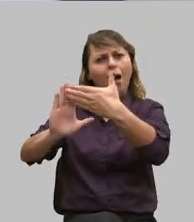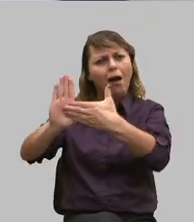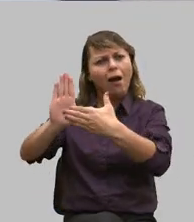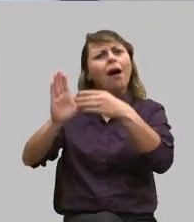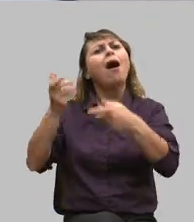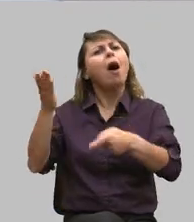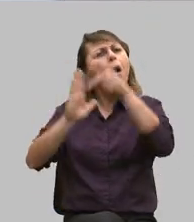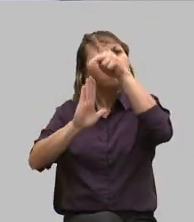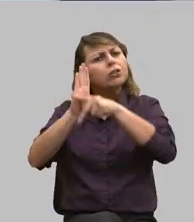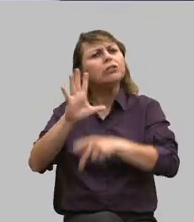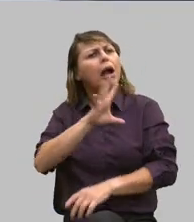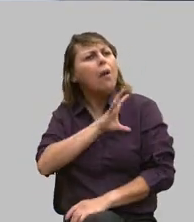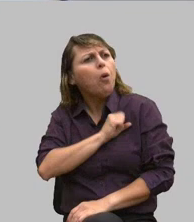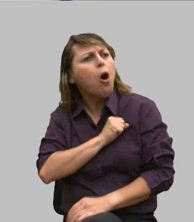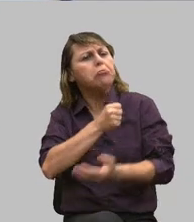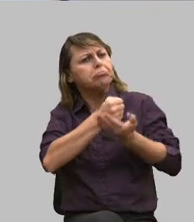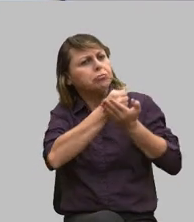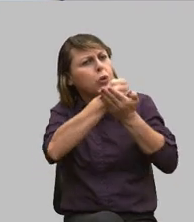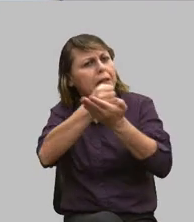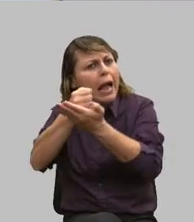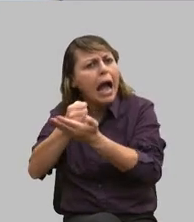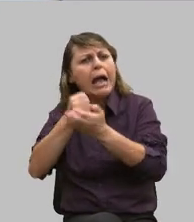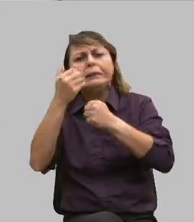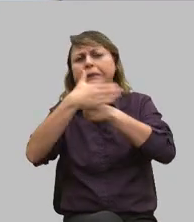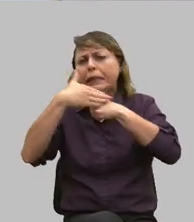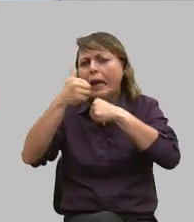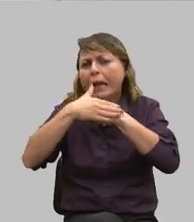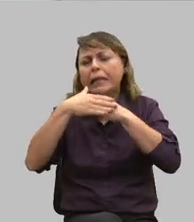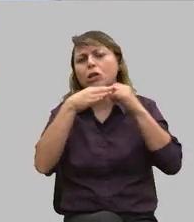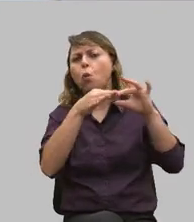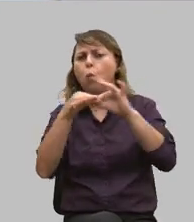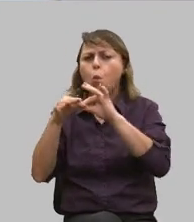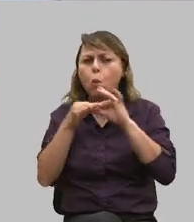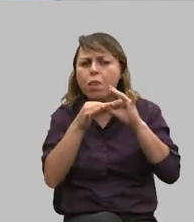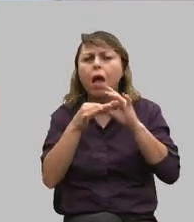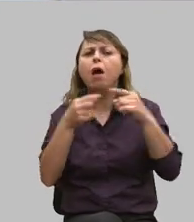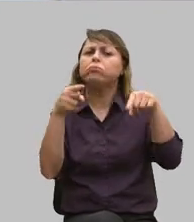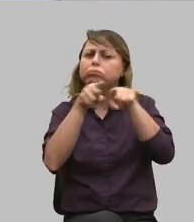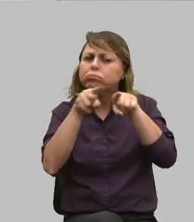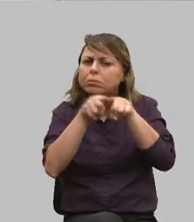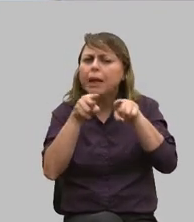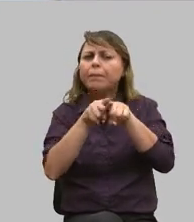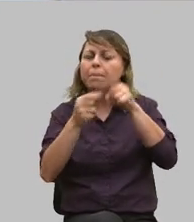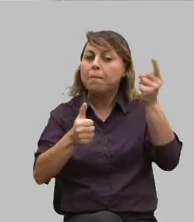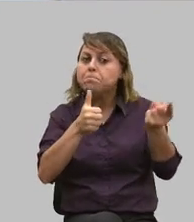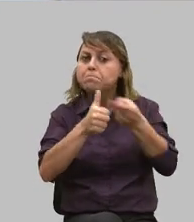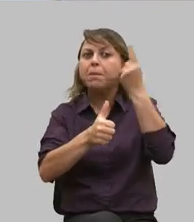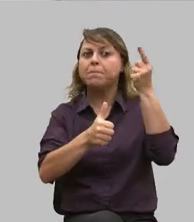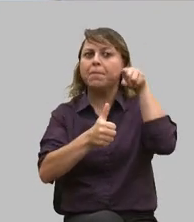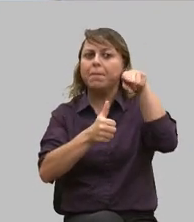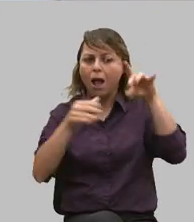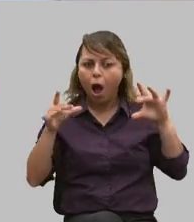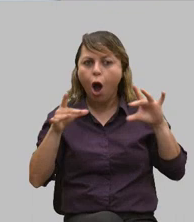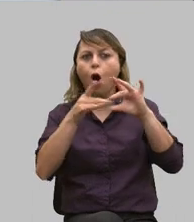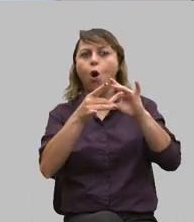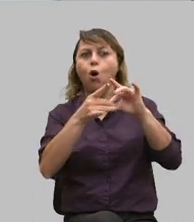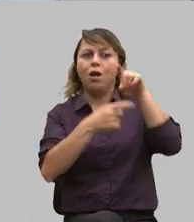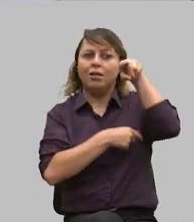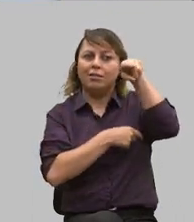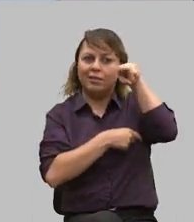de amor de solidariedade de carinho de União porque nós estamos vendo pela primeira vez a a